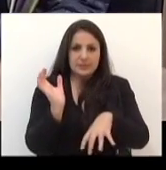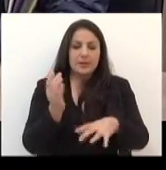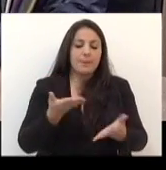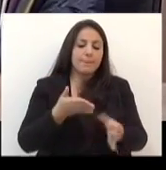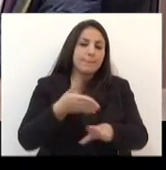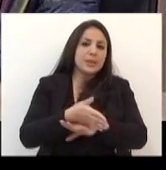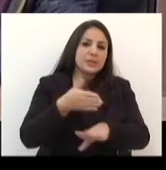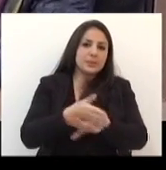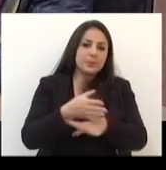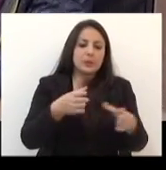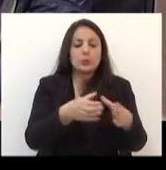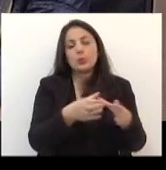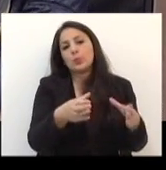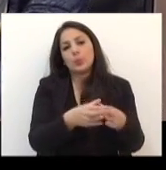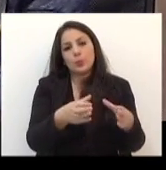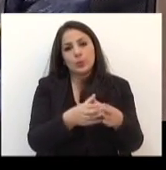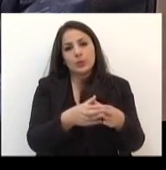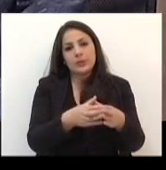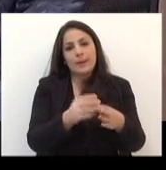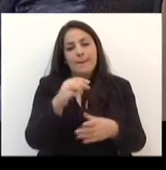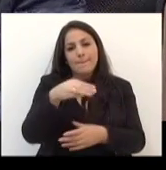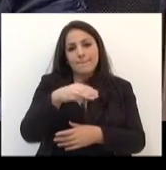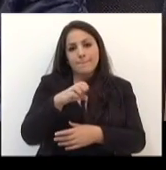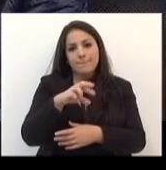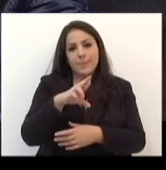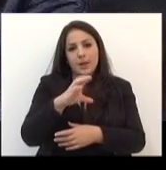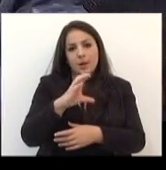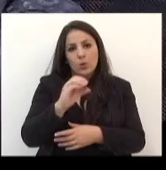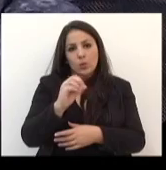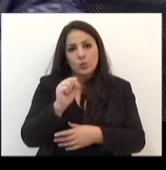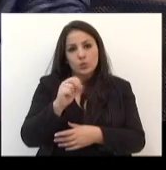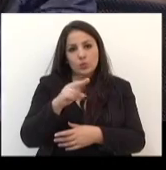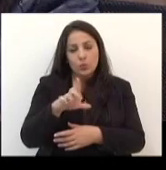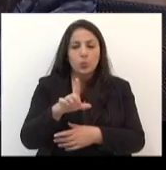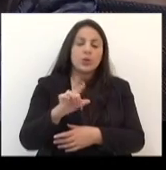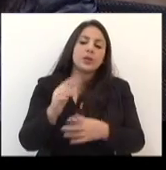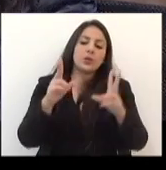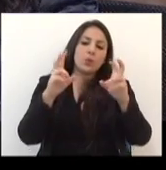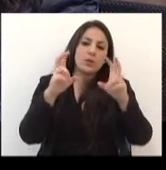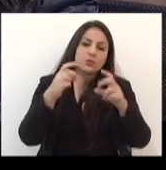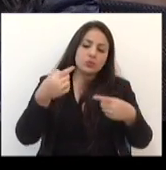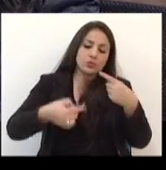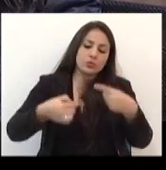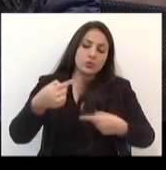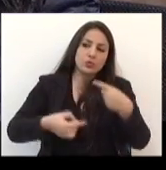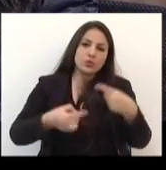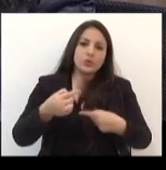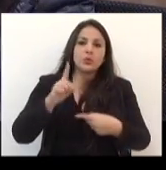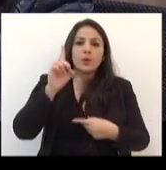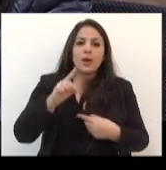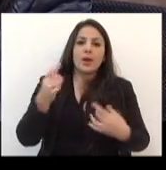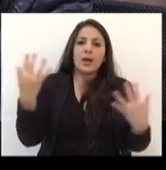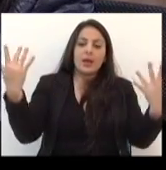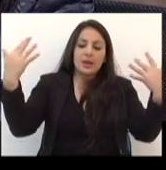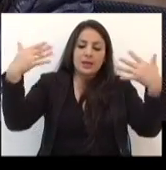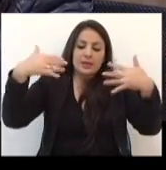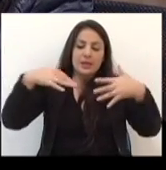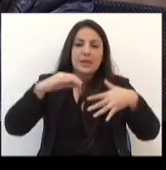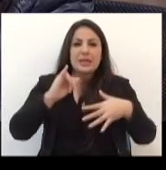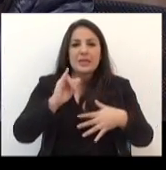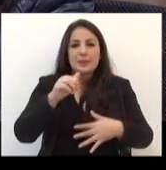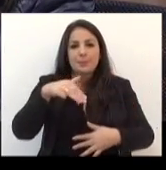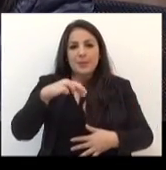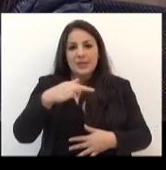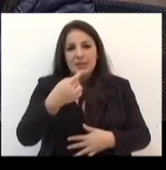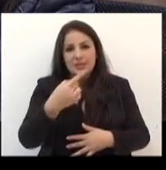do Mercosul, onde o tema era a questão migratória entre 10, 15 países que aí fazem parte.